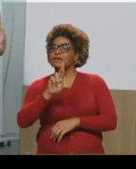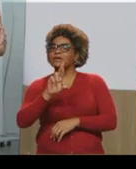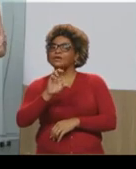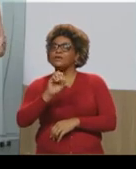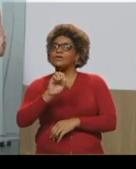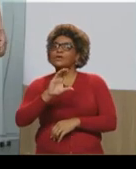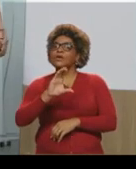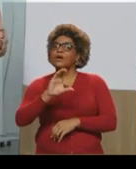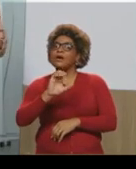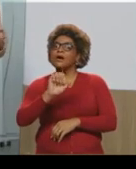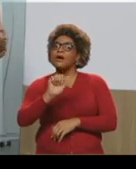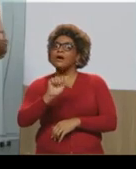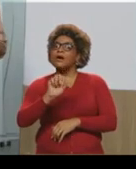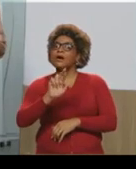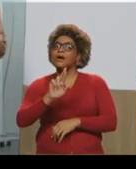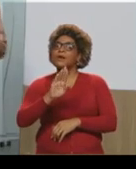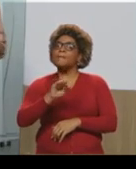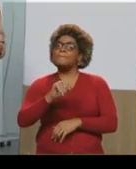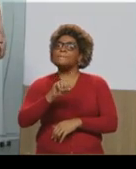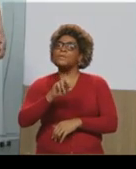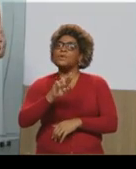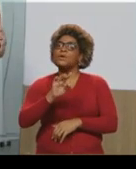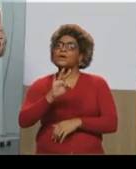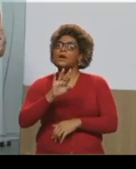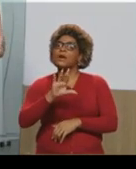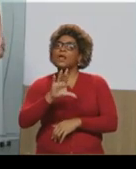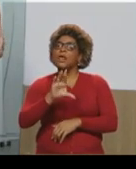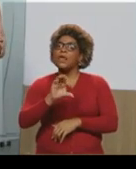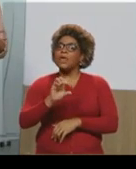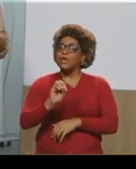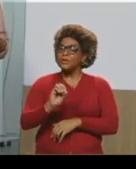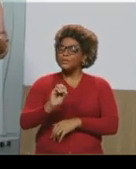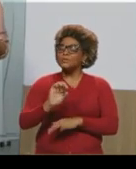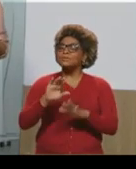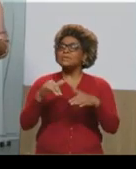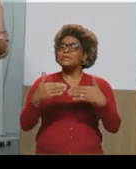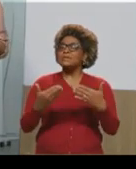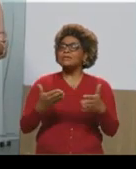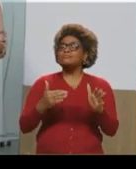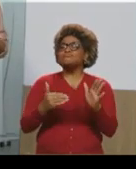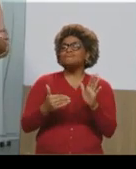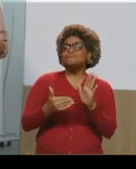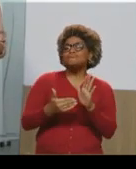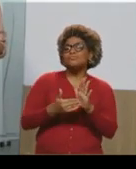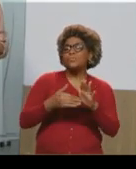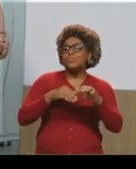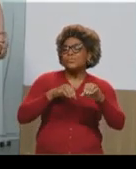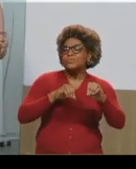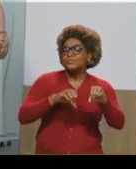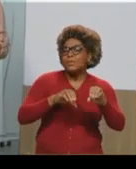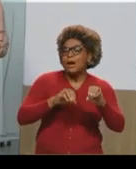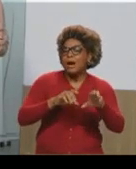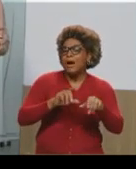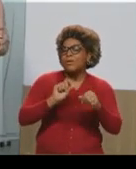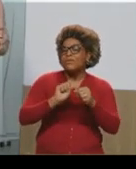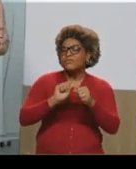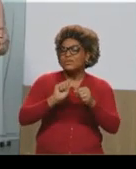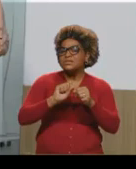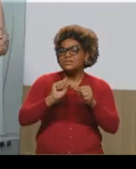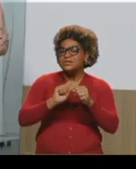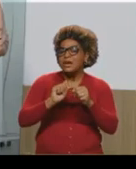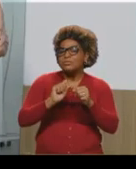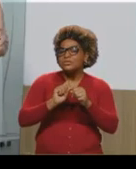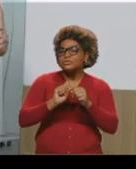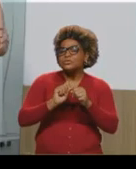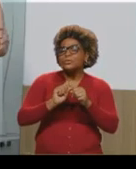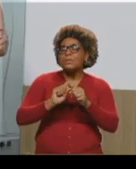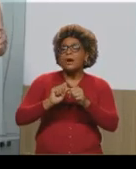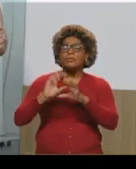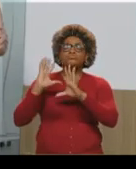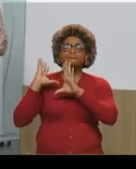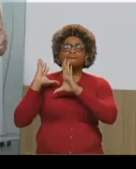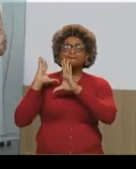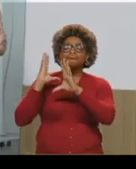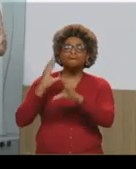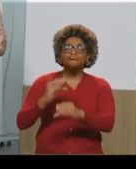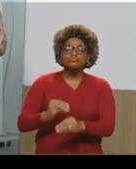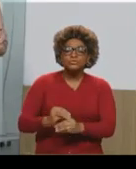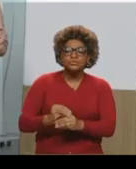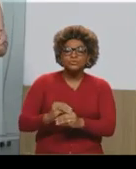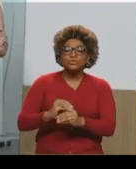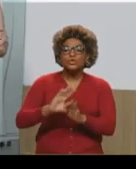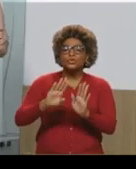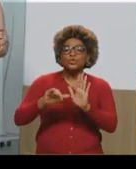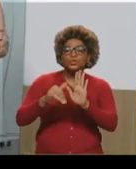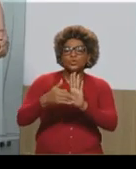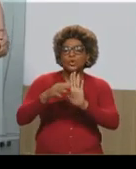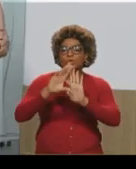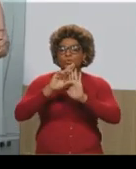ramificados. Fizemos uma grande revisão sobre todo o conteúdo anterior para a gente poder entender como que funciona